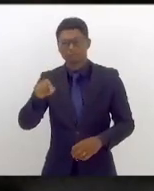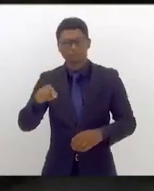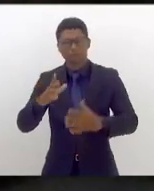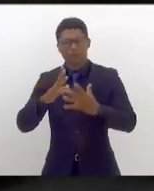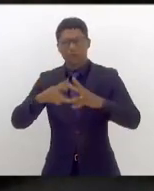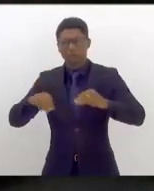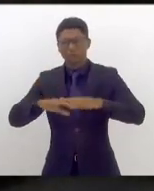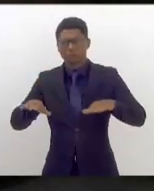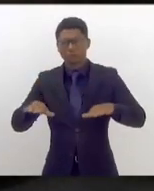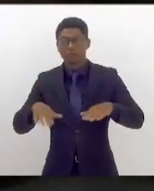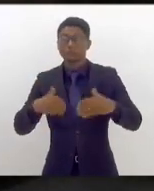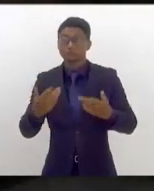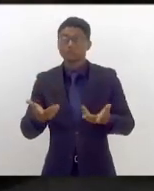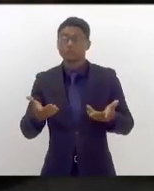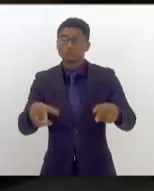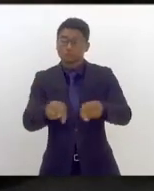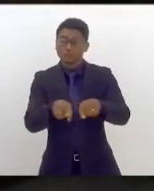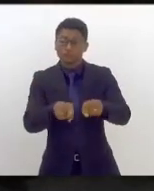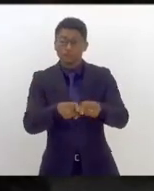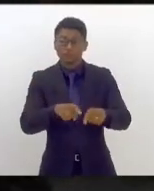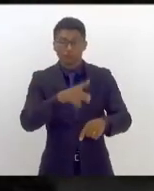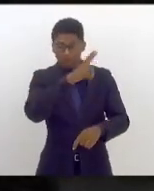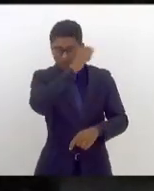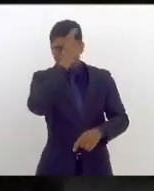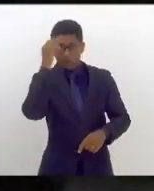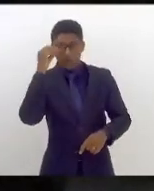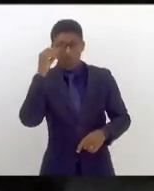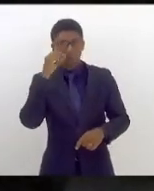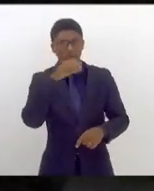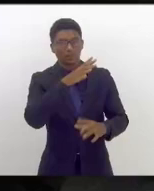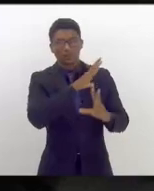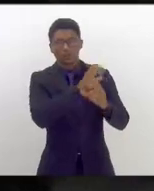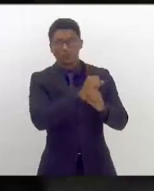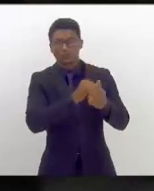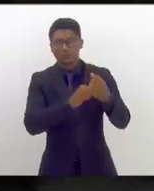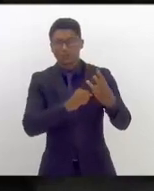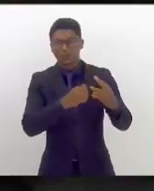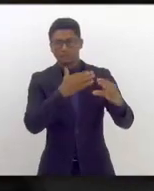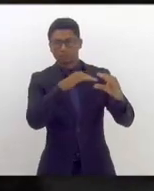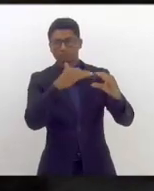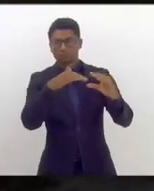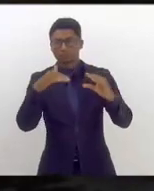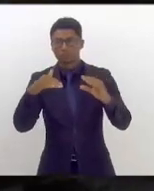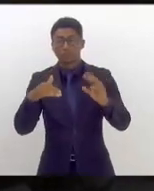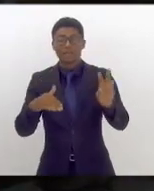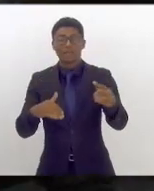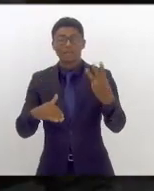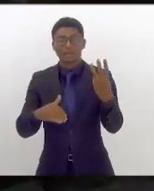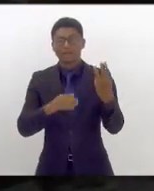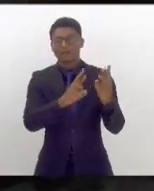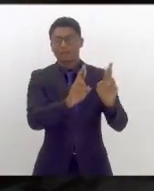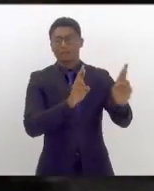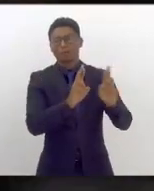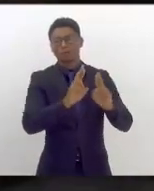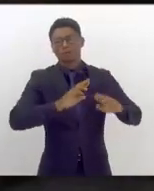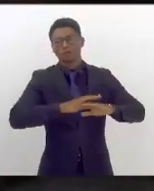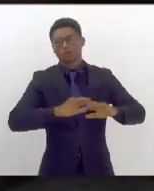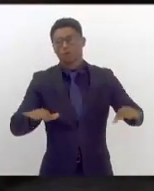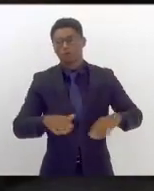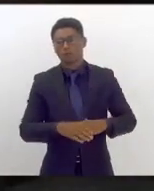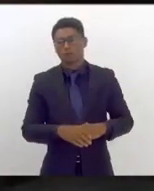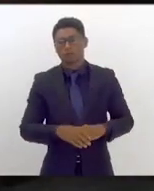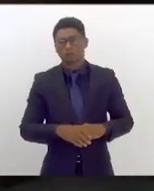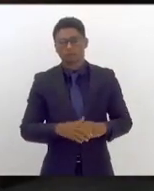encaminham para firjan só três prefeituras responderam a Prefeitura de Pinheiral respondendo respondeu apoiando